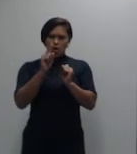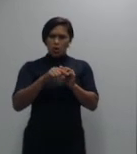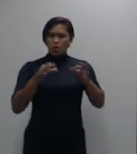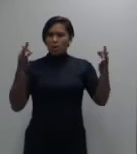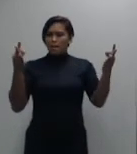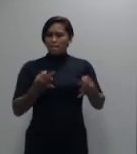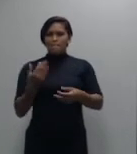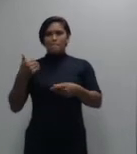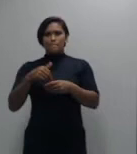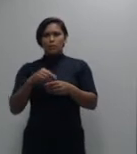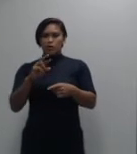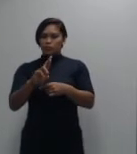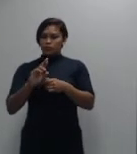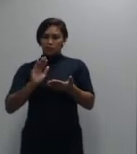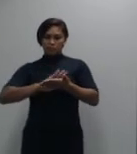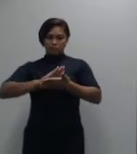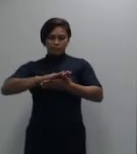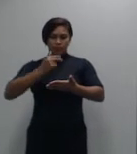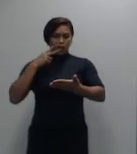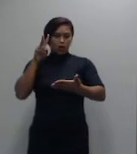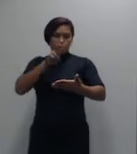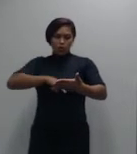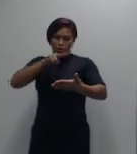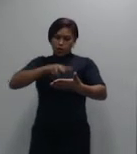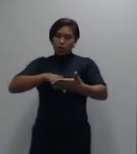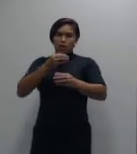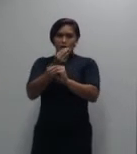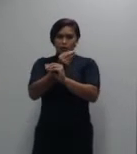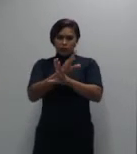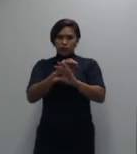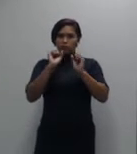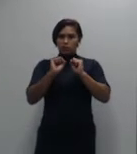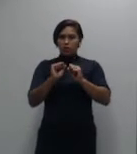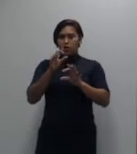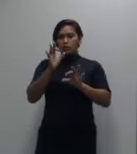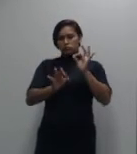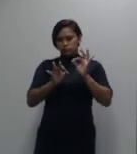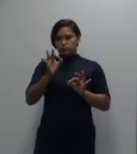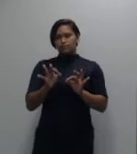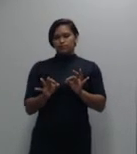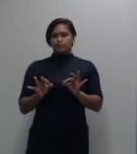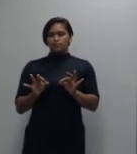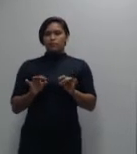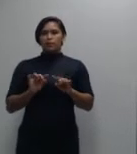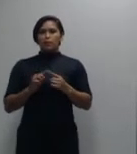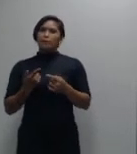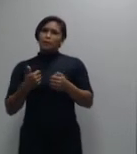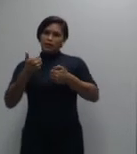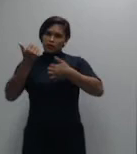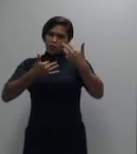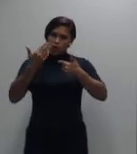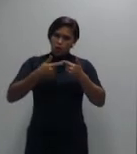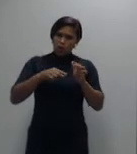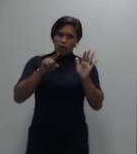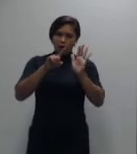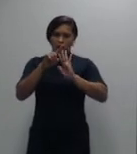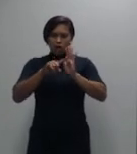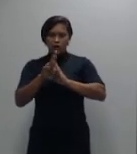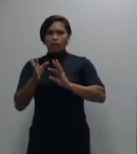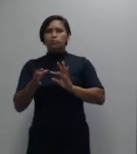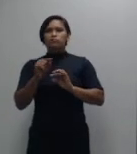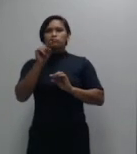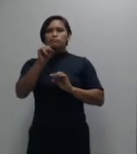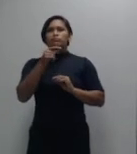processo está sobre a mesa ainda que virtualmente estou apto a levar a julgamento Mas coloco isso a